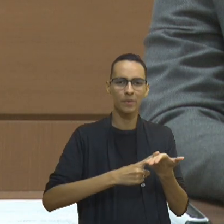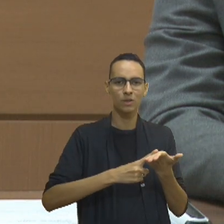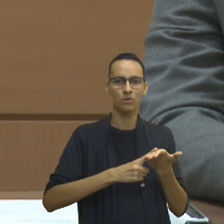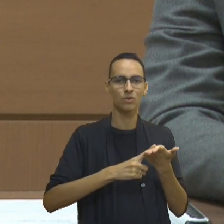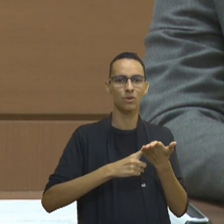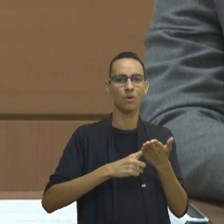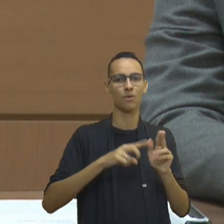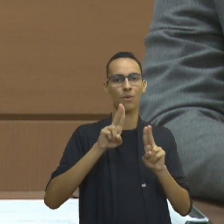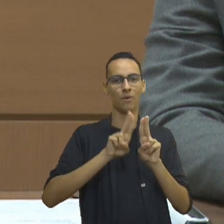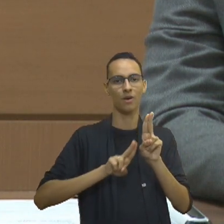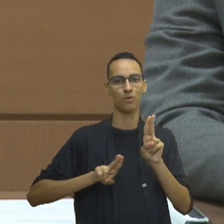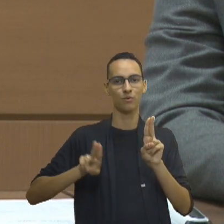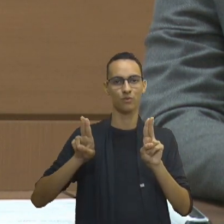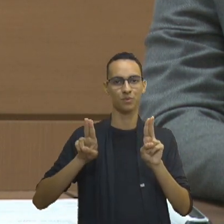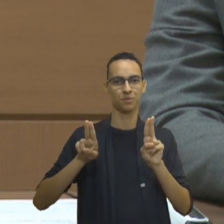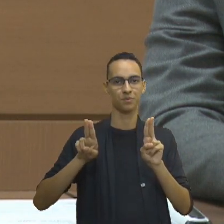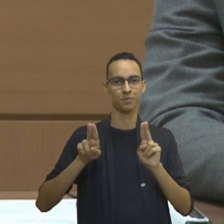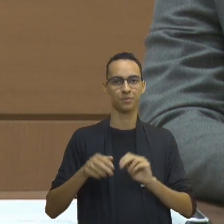universitária.